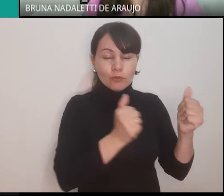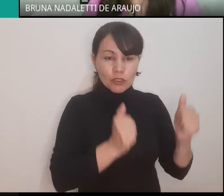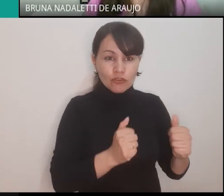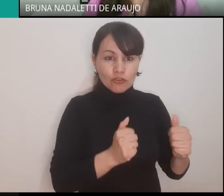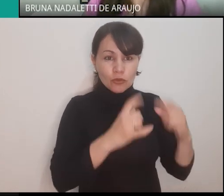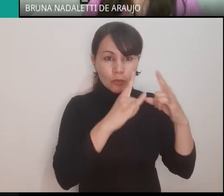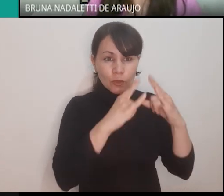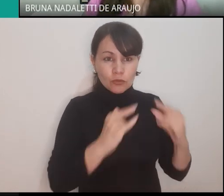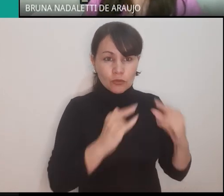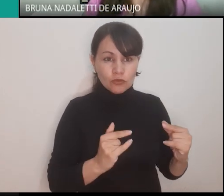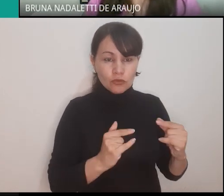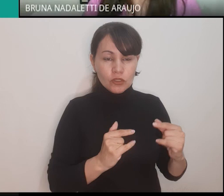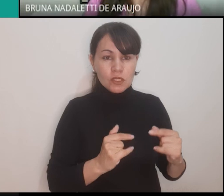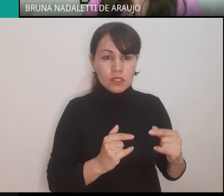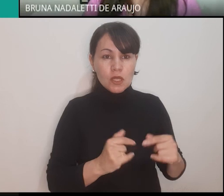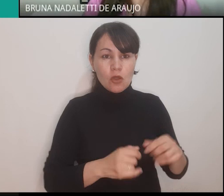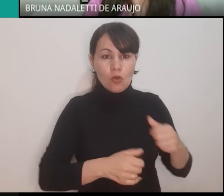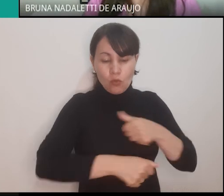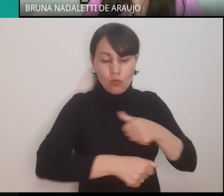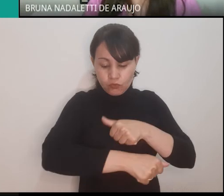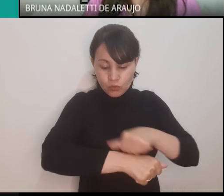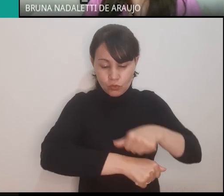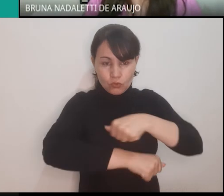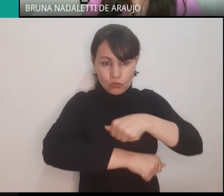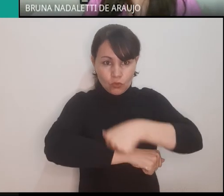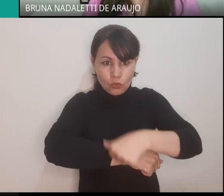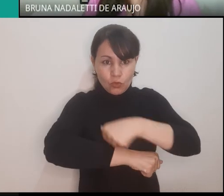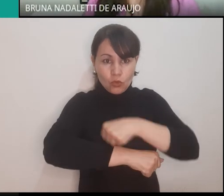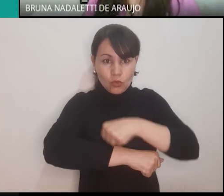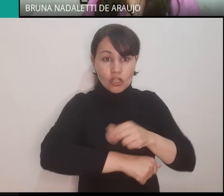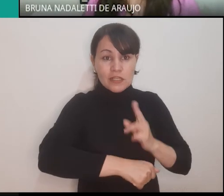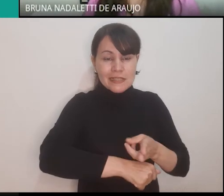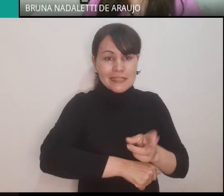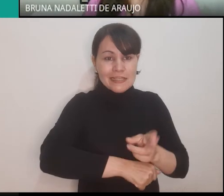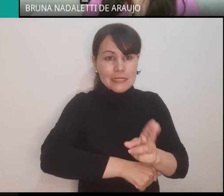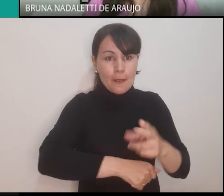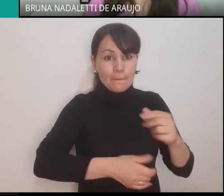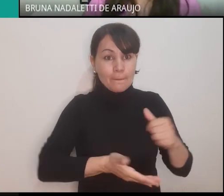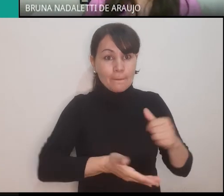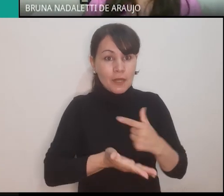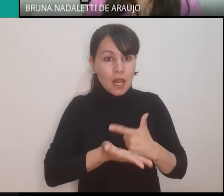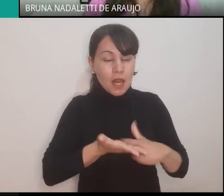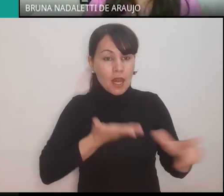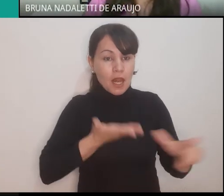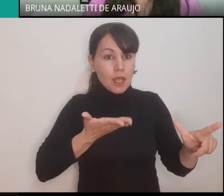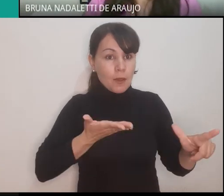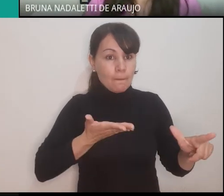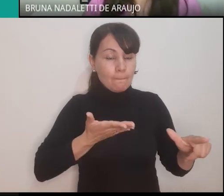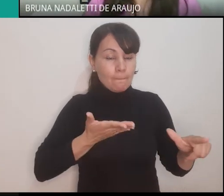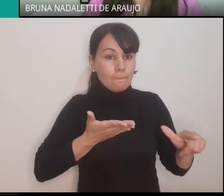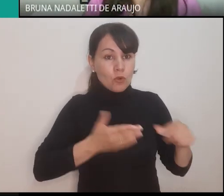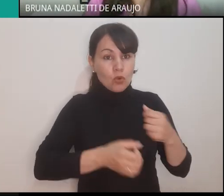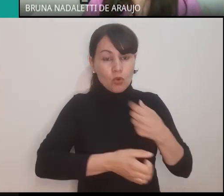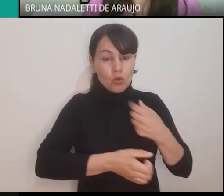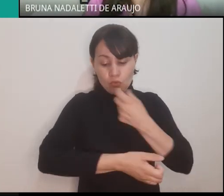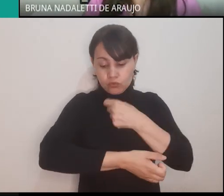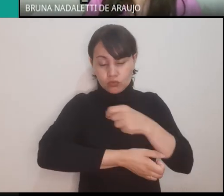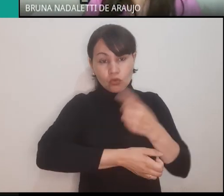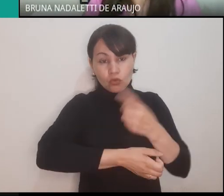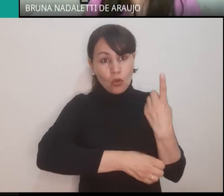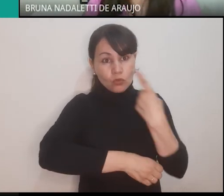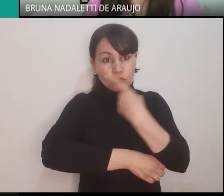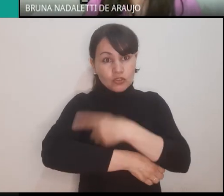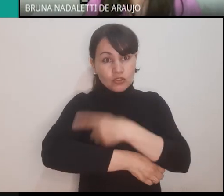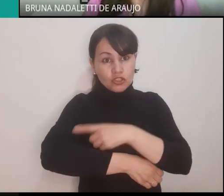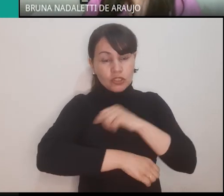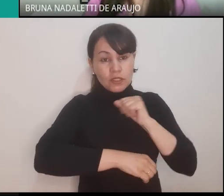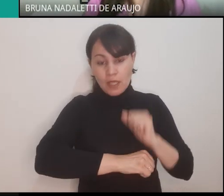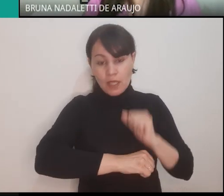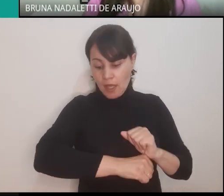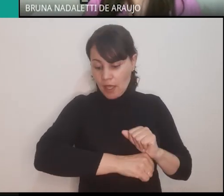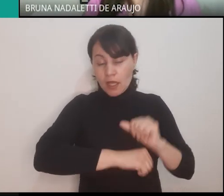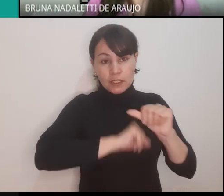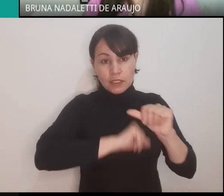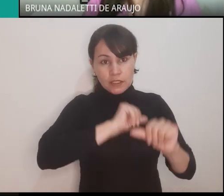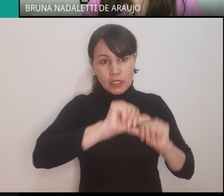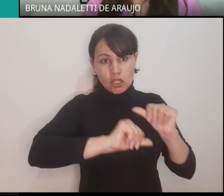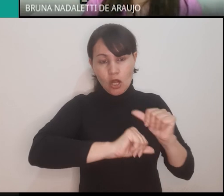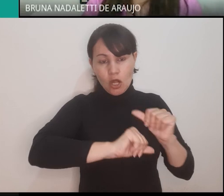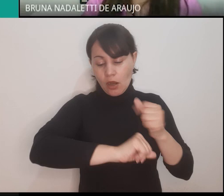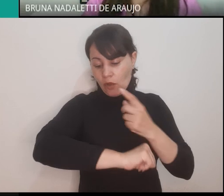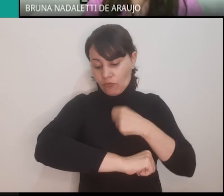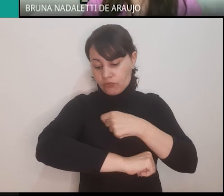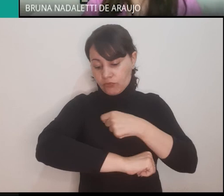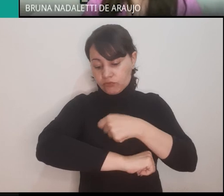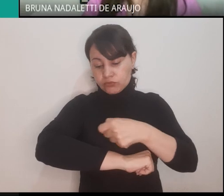Manter curativo sempre limpo e seco, com data e turno da troca, né, cujas rotinas